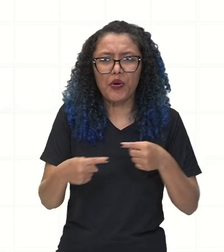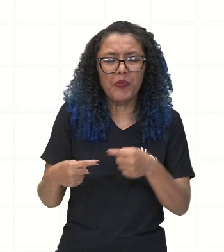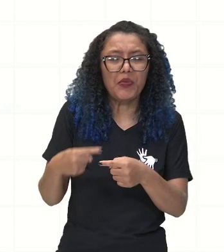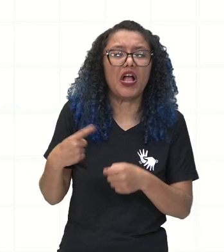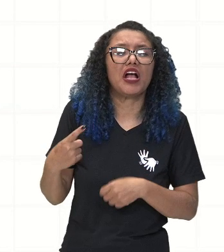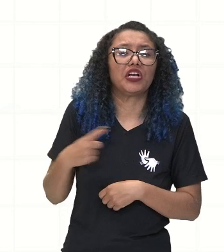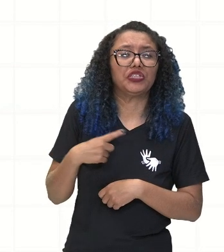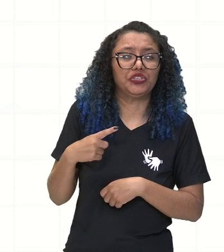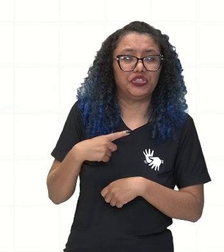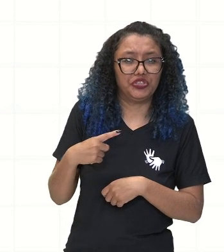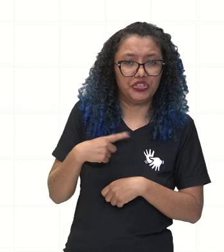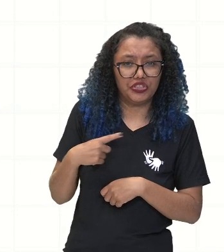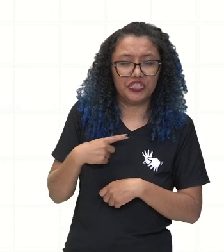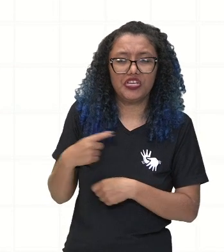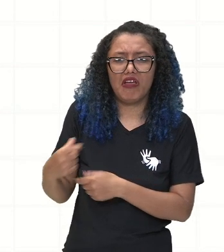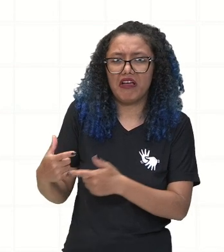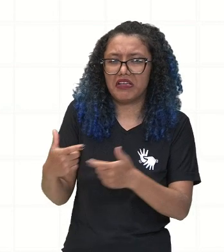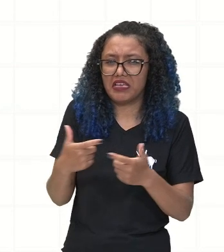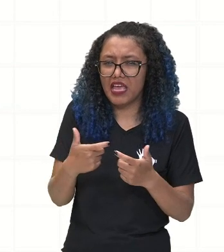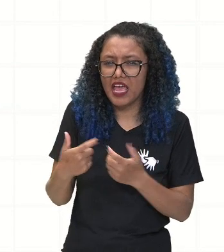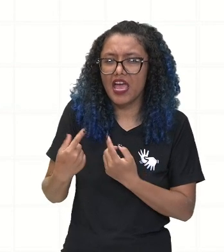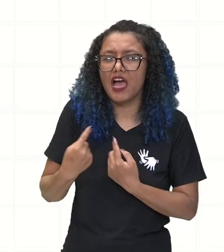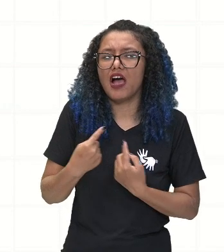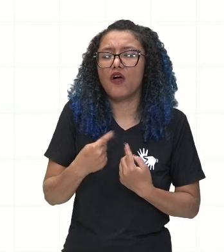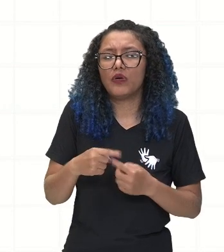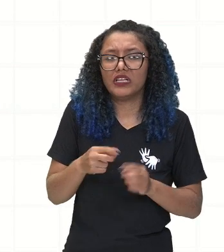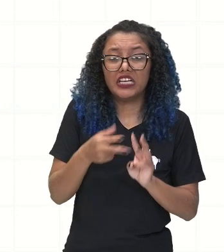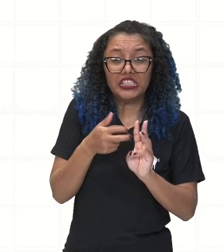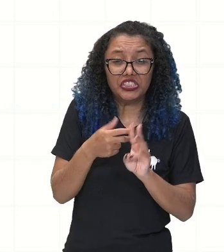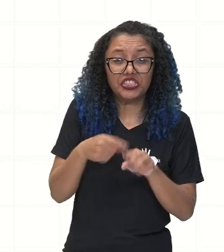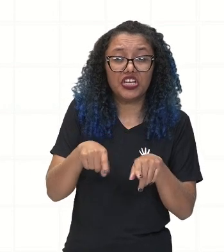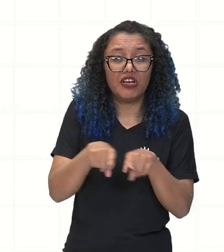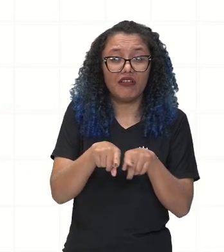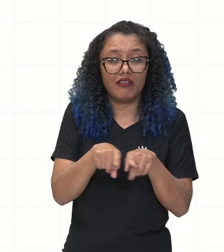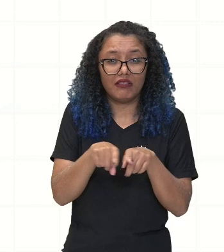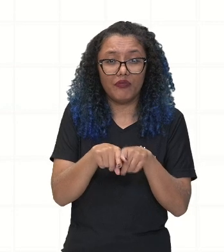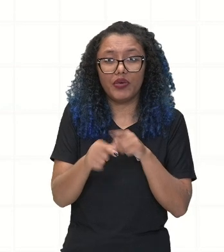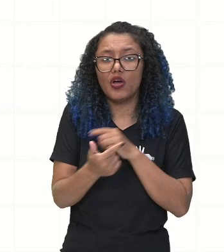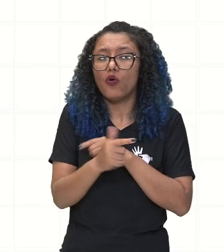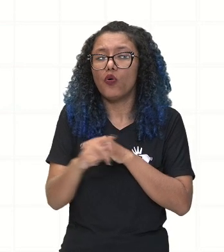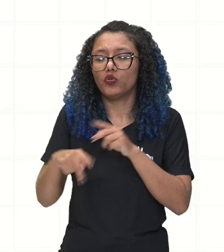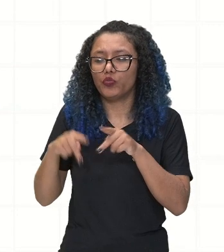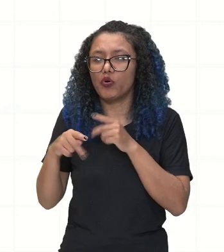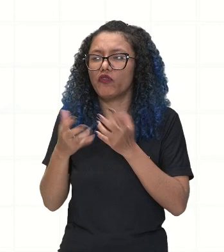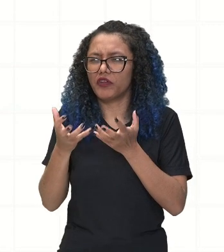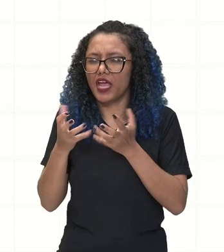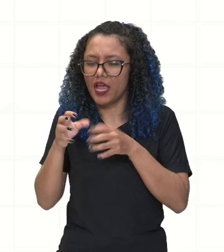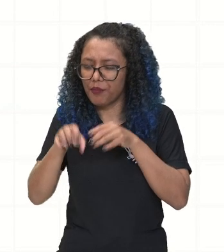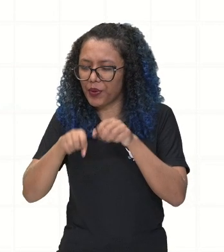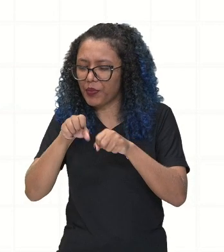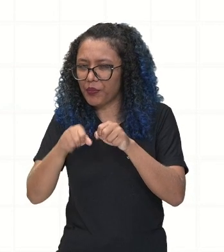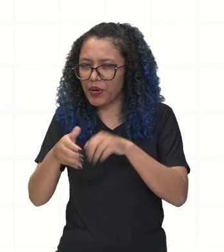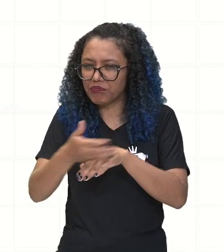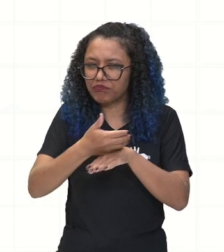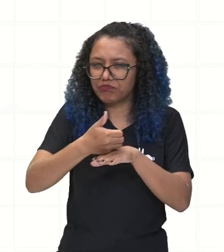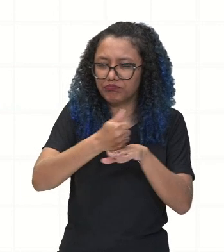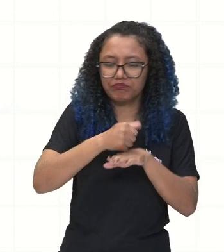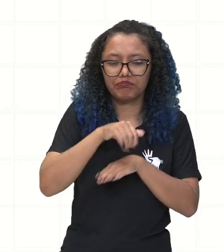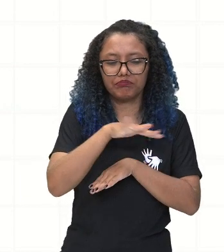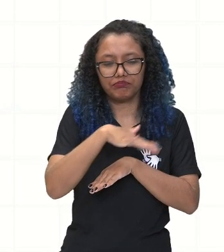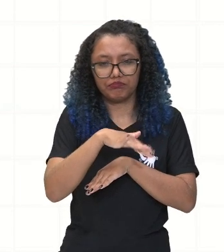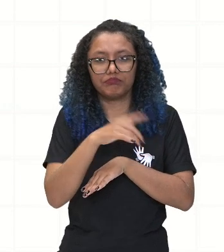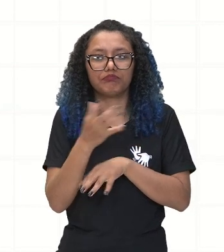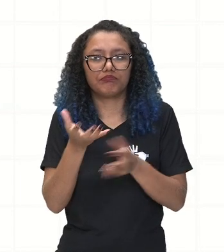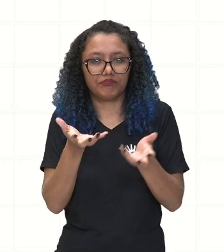disputas territoriais com os indígenas e também com outros povos que estavam querendo dominar essa região